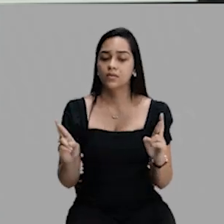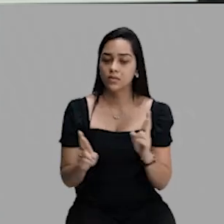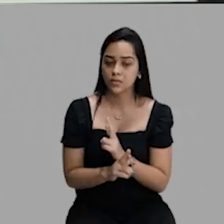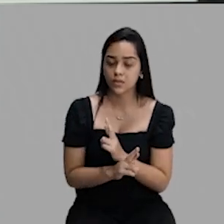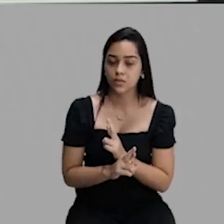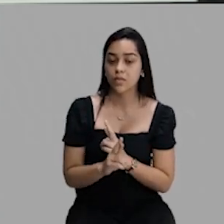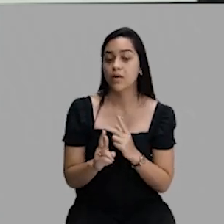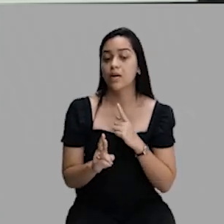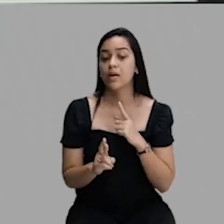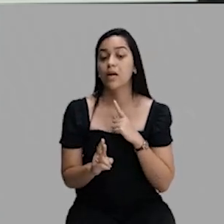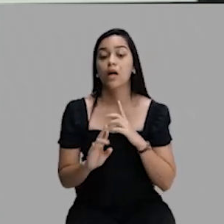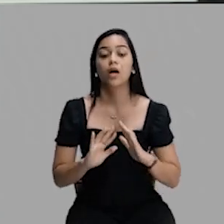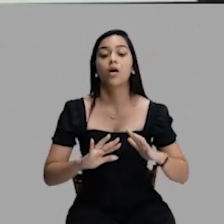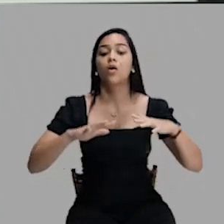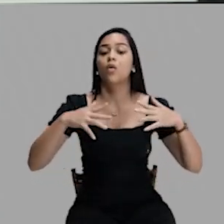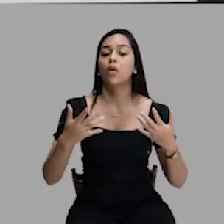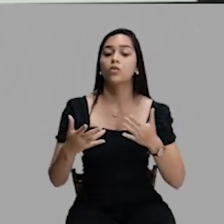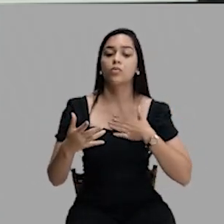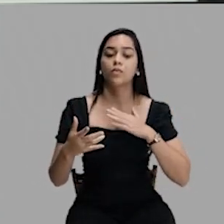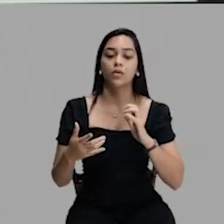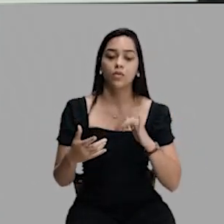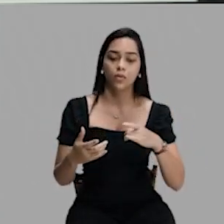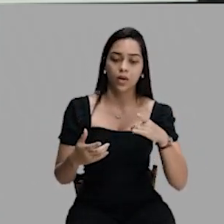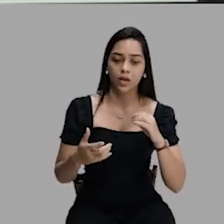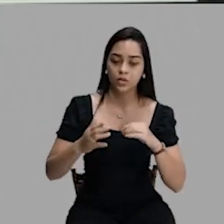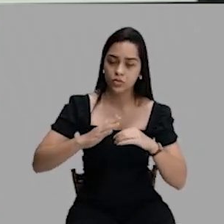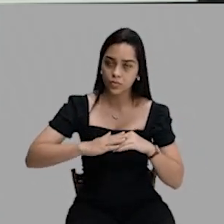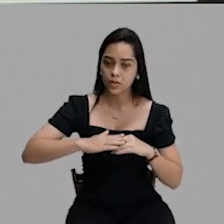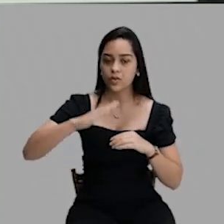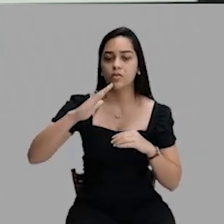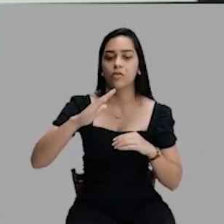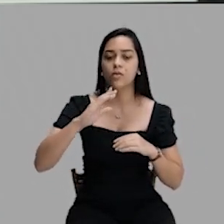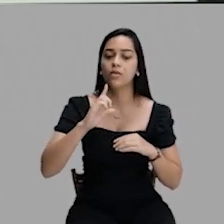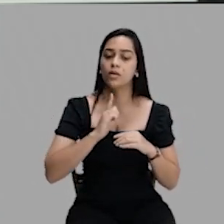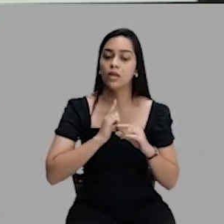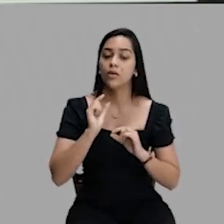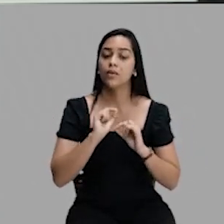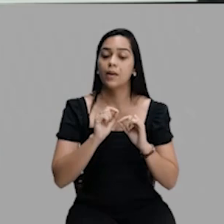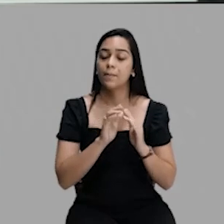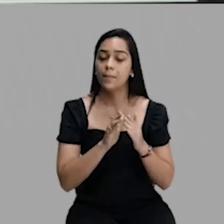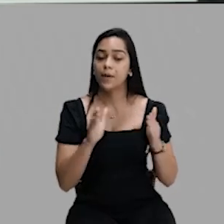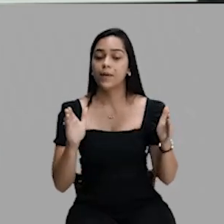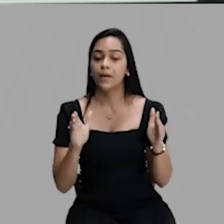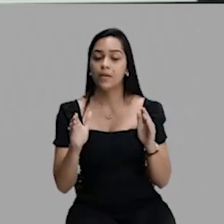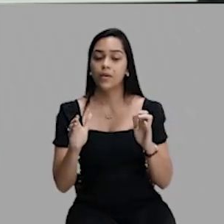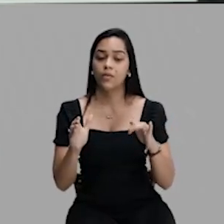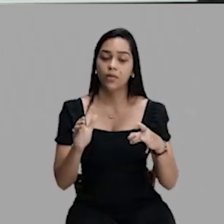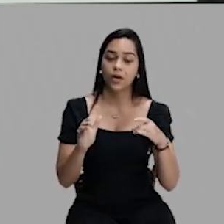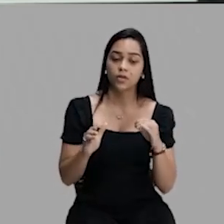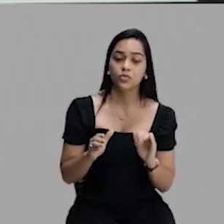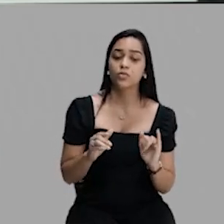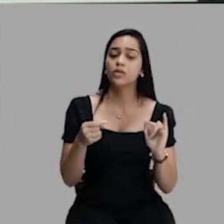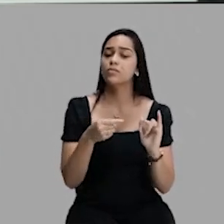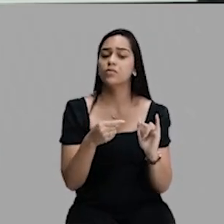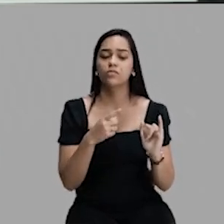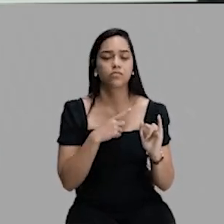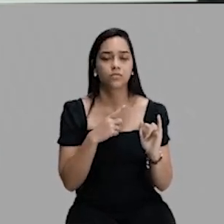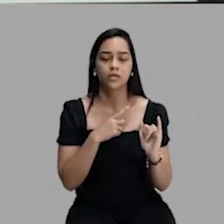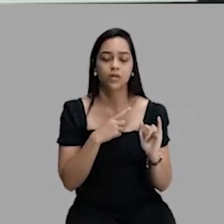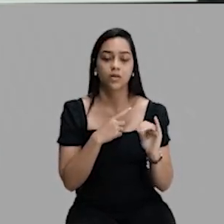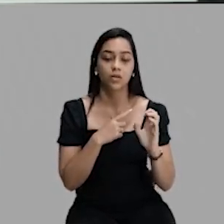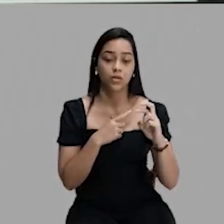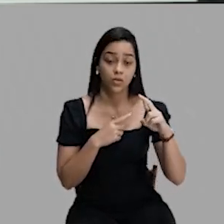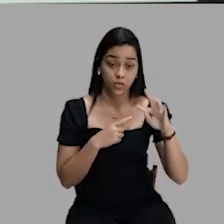relação a quando o meu eixo maior ele é paralelo ao eixo y. Eu tenho o